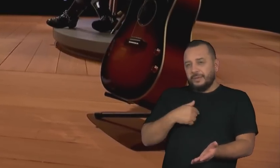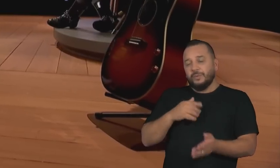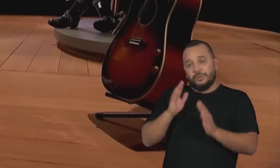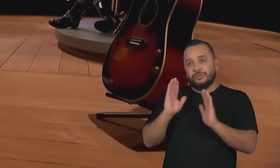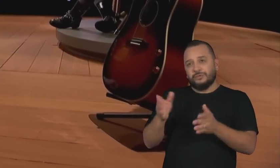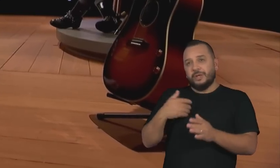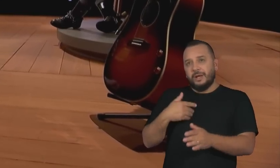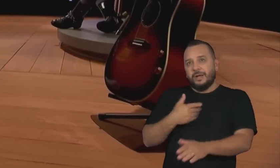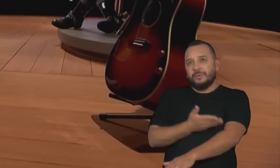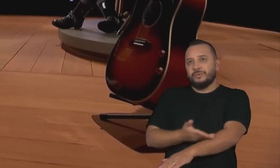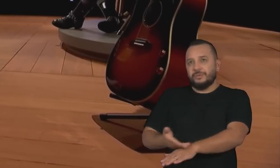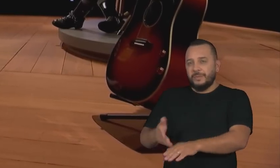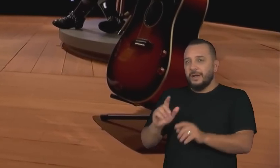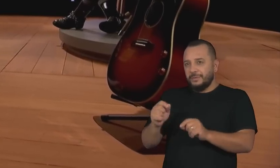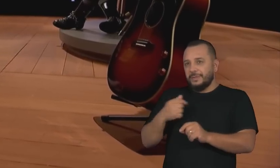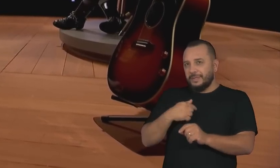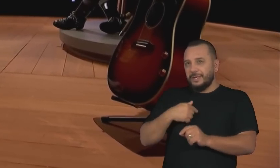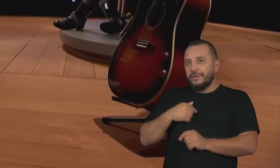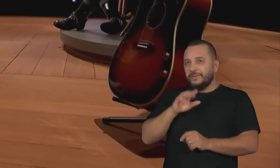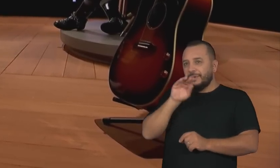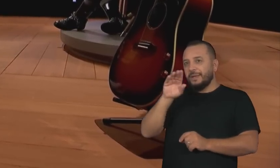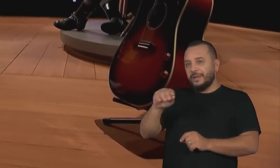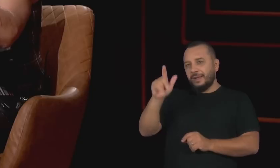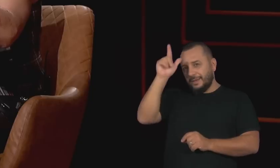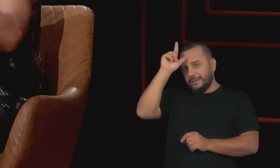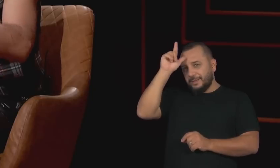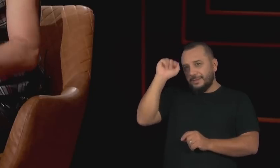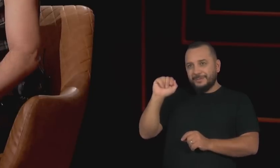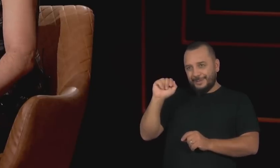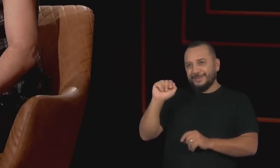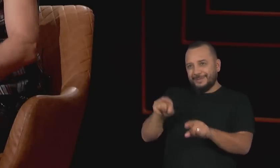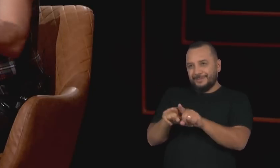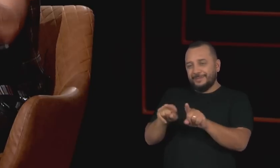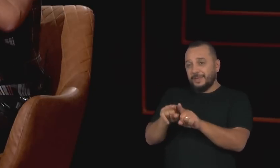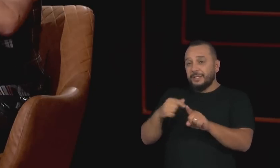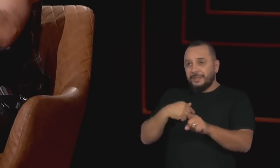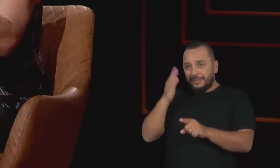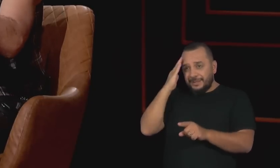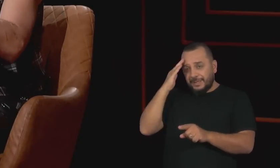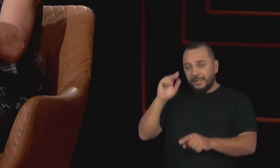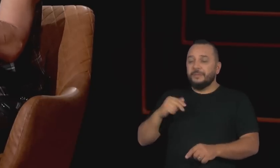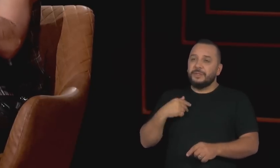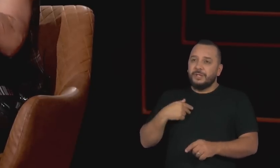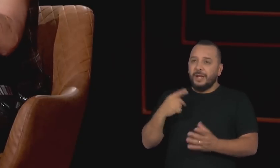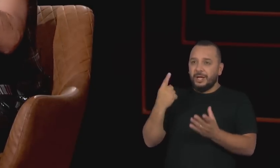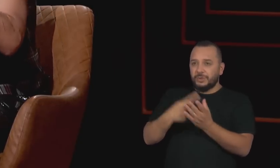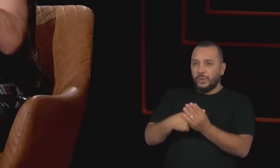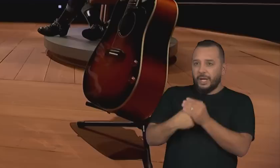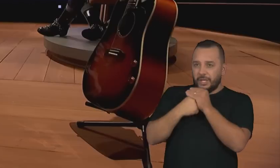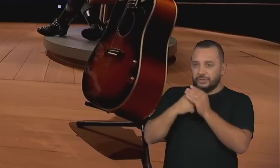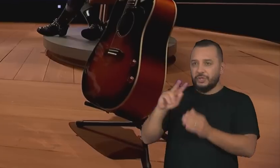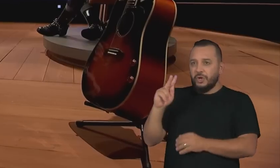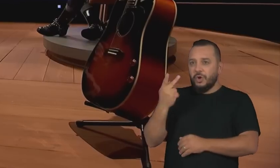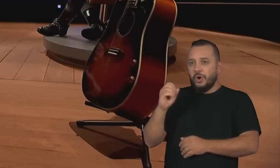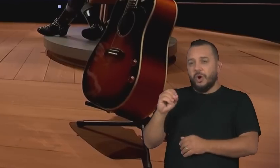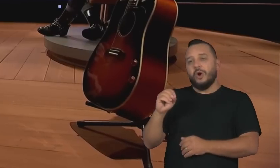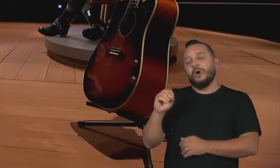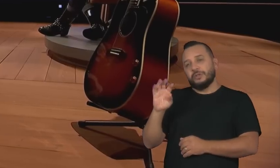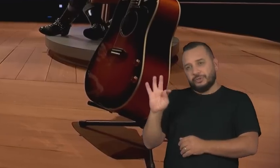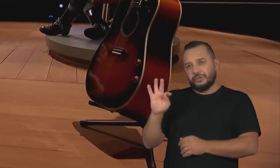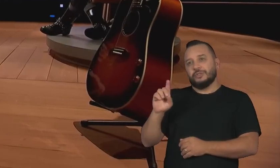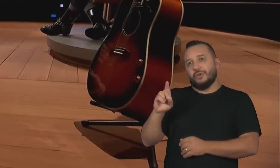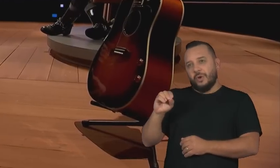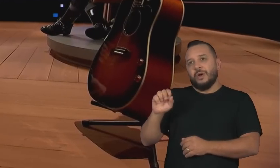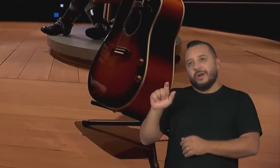né? Acho que quem inventou o hambúrguer foi alemão. Hot dog foi feito nos Estados Unidos, né? Ou na Alemanha, mas dizem que foi feito em Hoboken, na